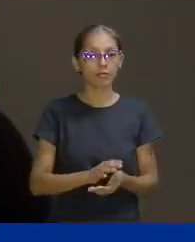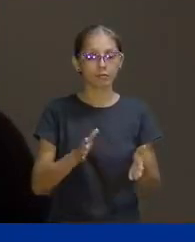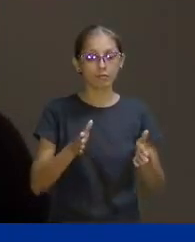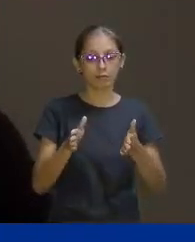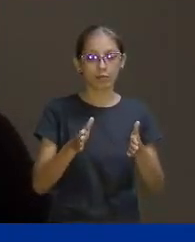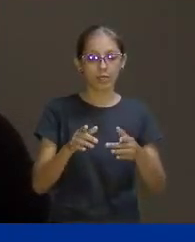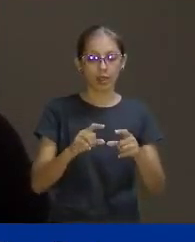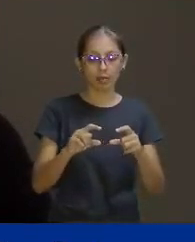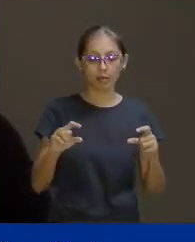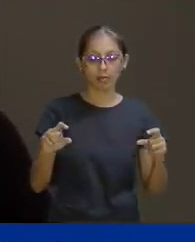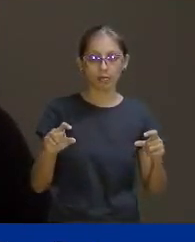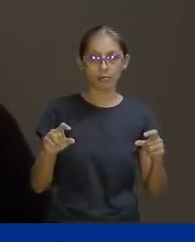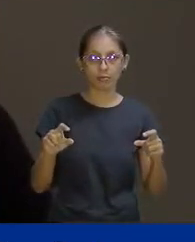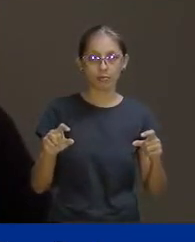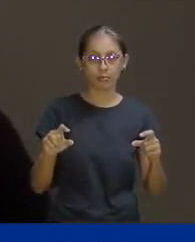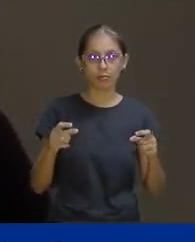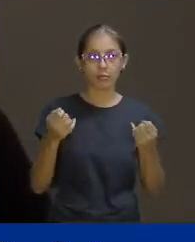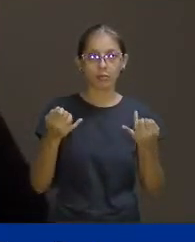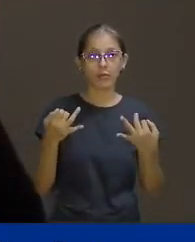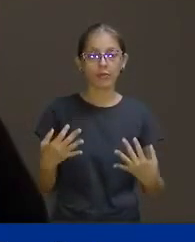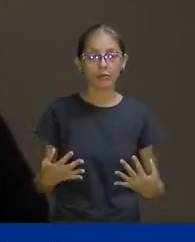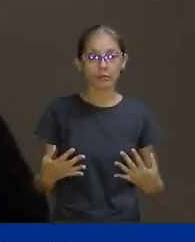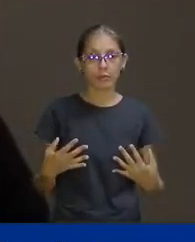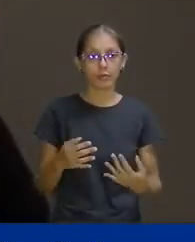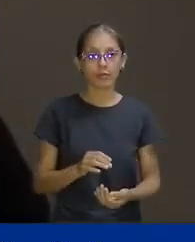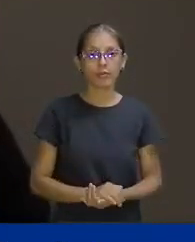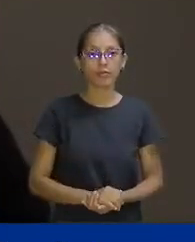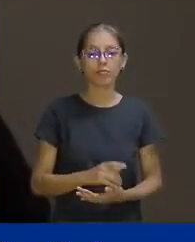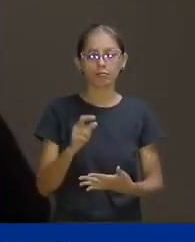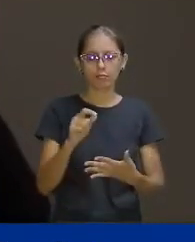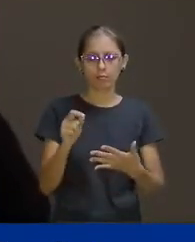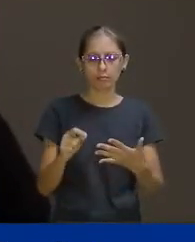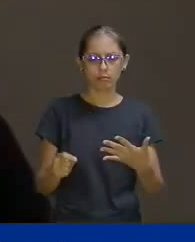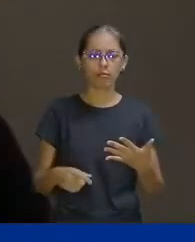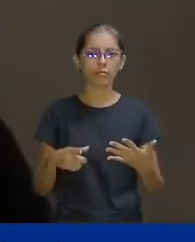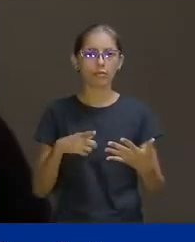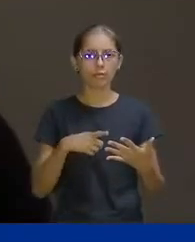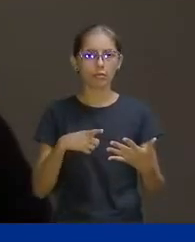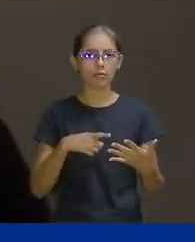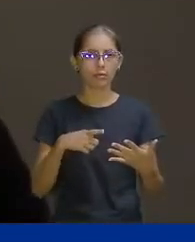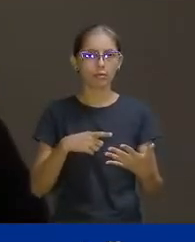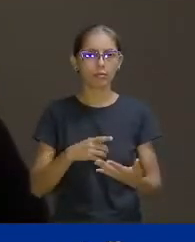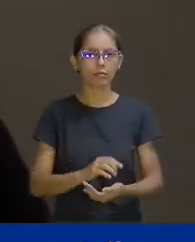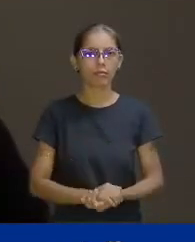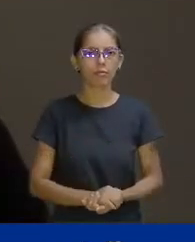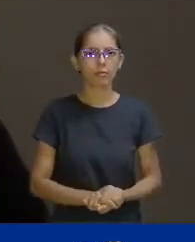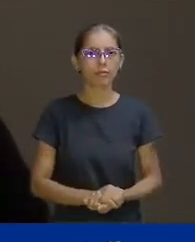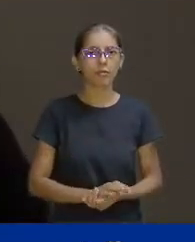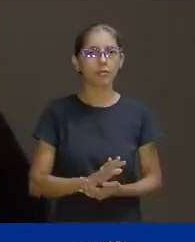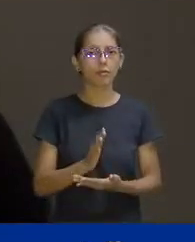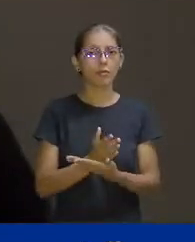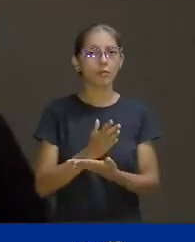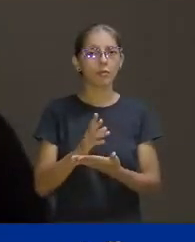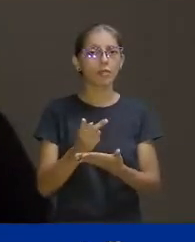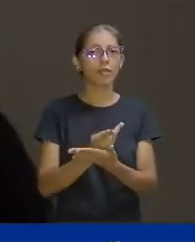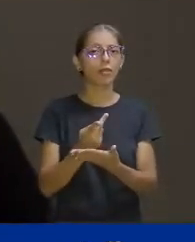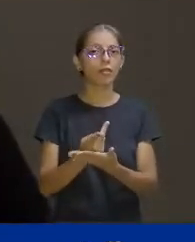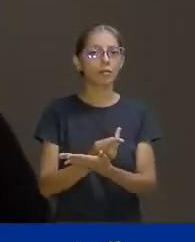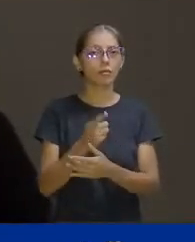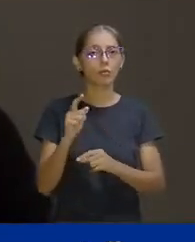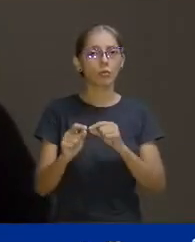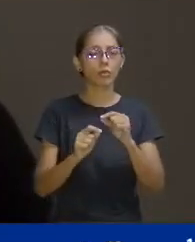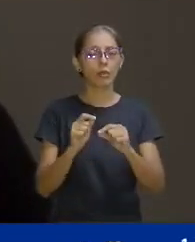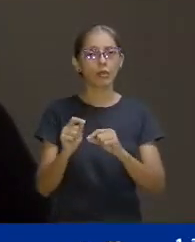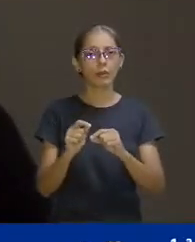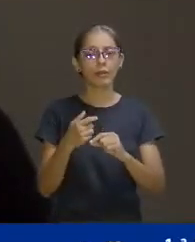afasta, de maneira explícita, esses fundamentos que sustentam a posição ministerial no sentido de regularidade das despesas. Então, para